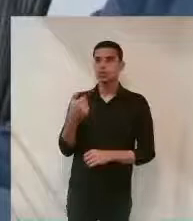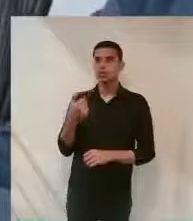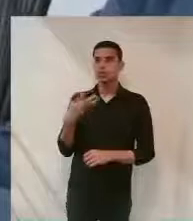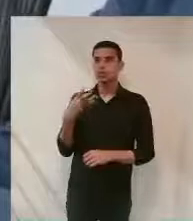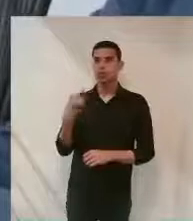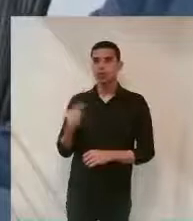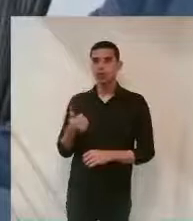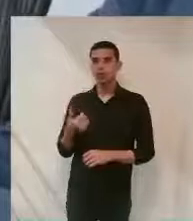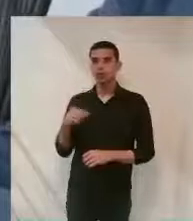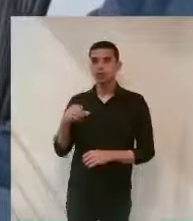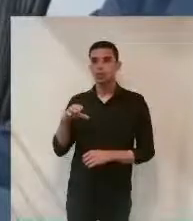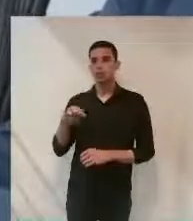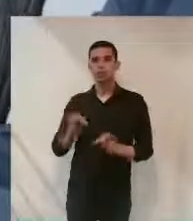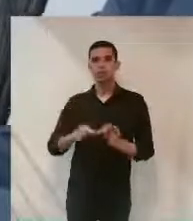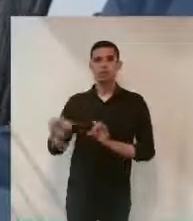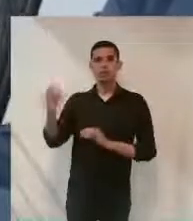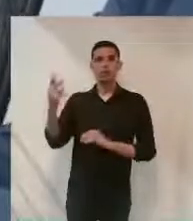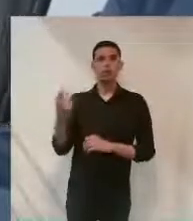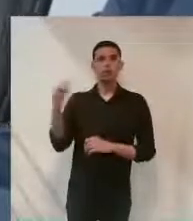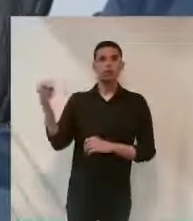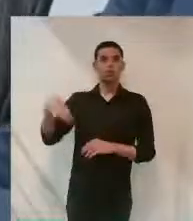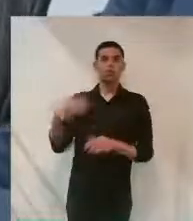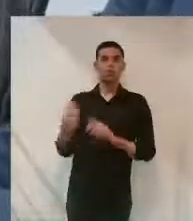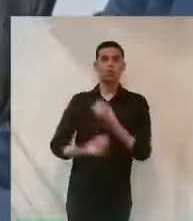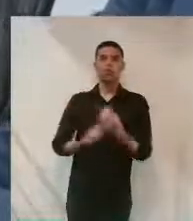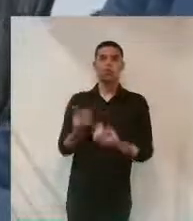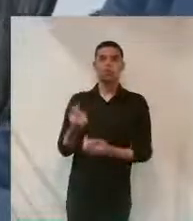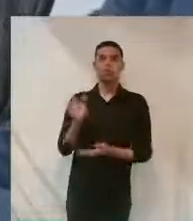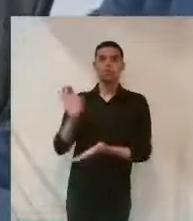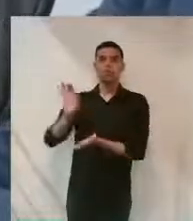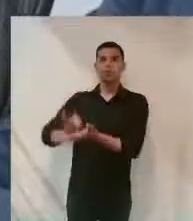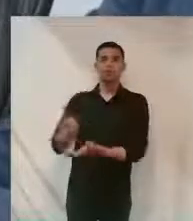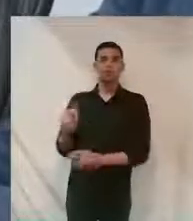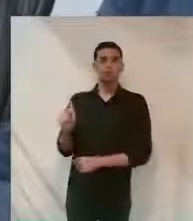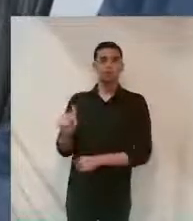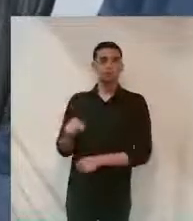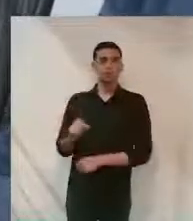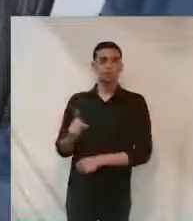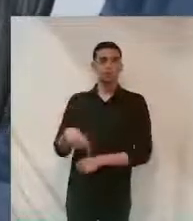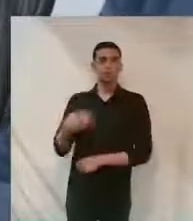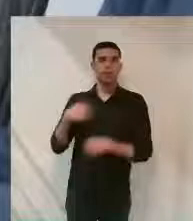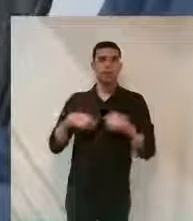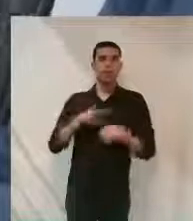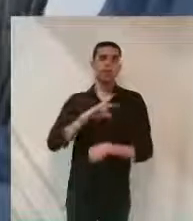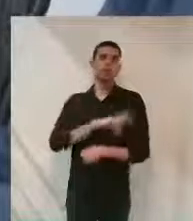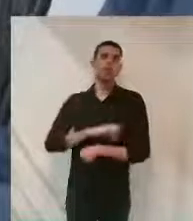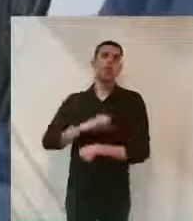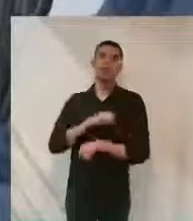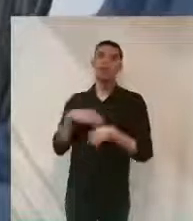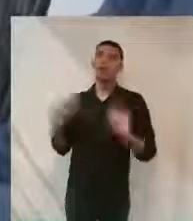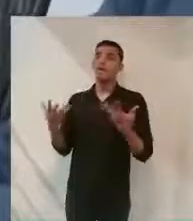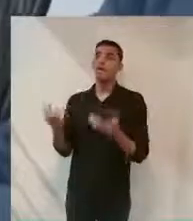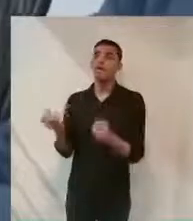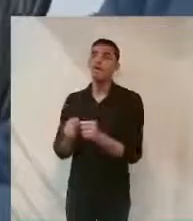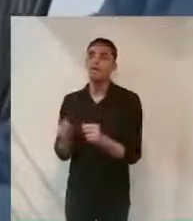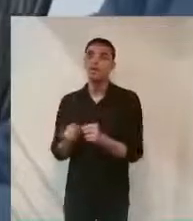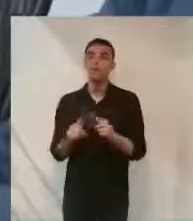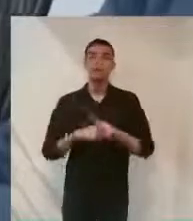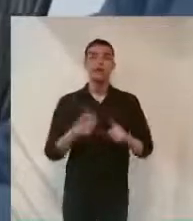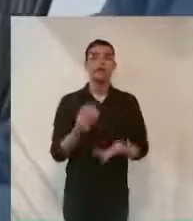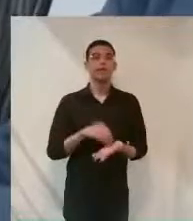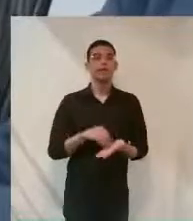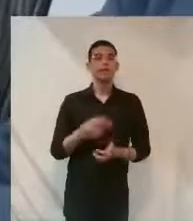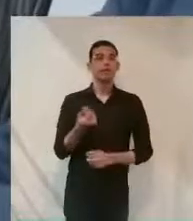fator econômico envolvido, senão não funciona. Senão é romantismo. A gente está falando de romantismo. Olha, tem que fazer. Mas se você não tiver